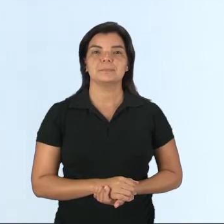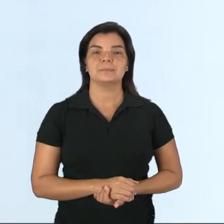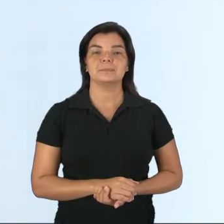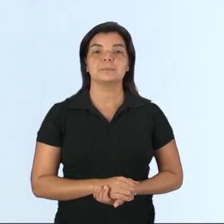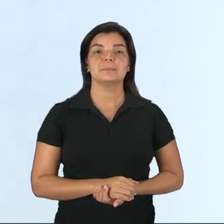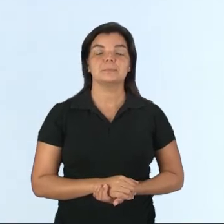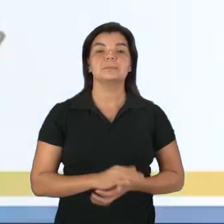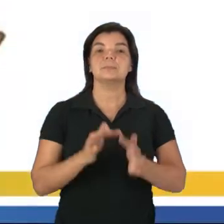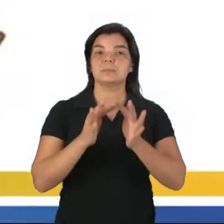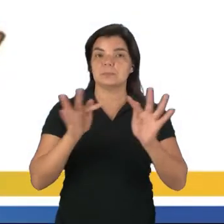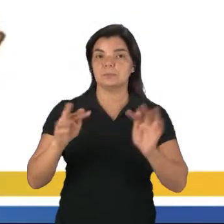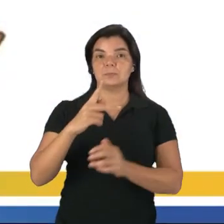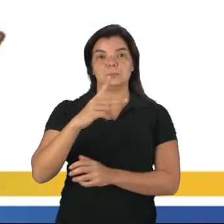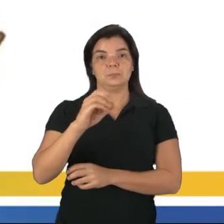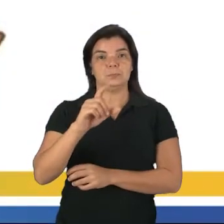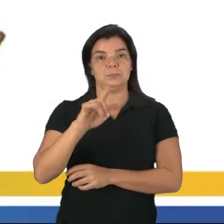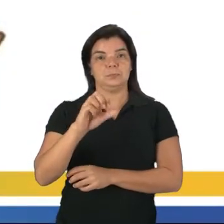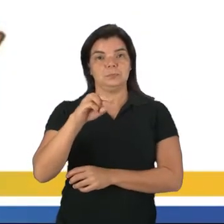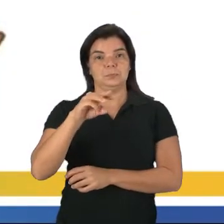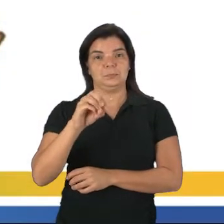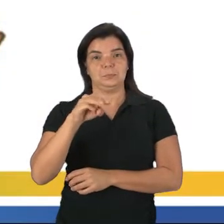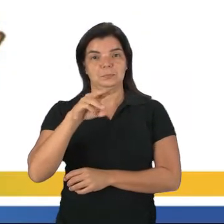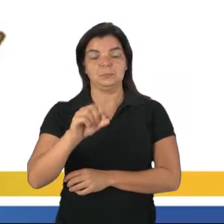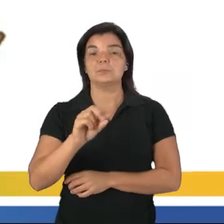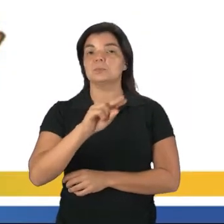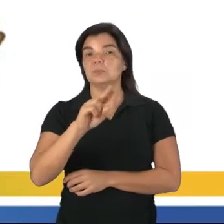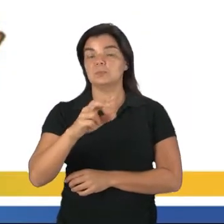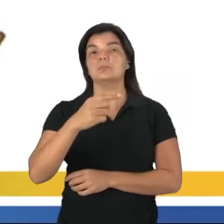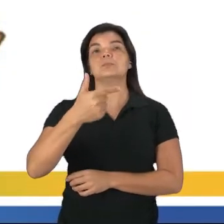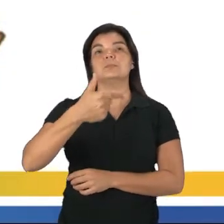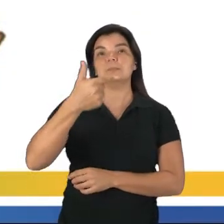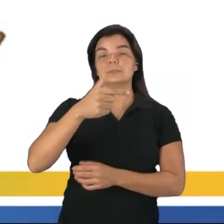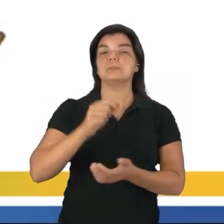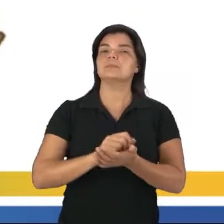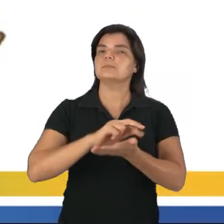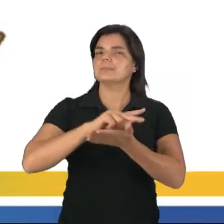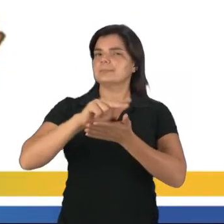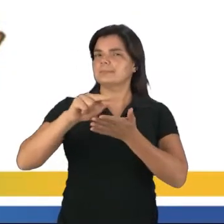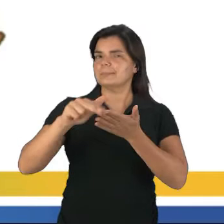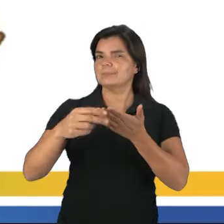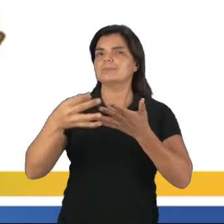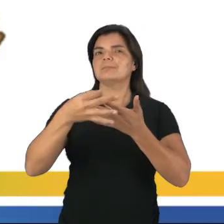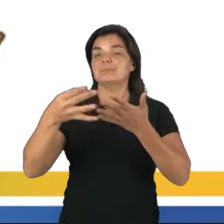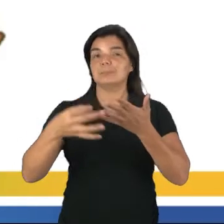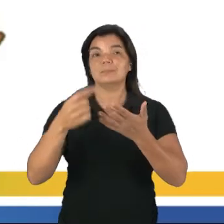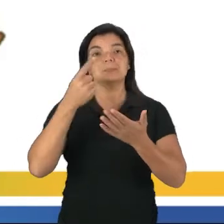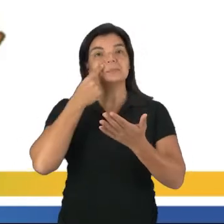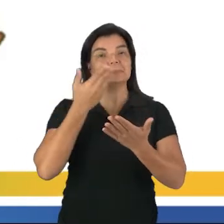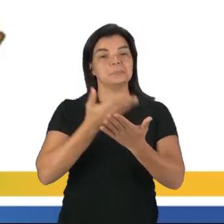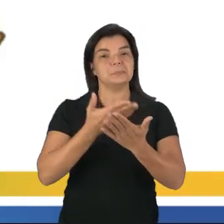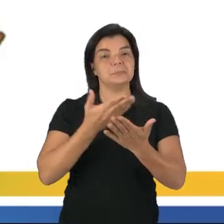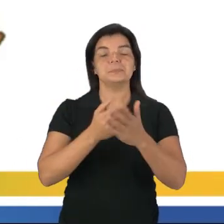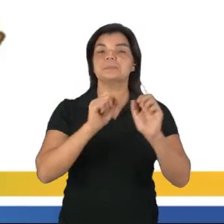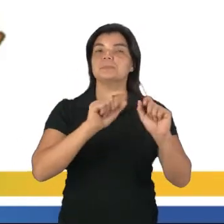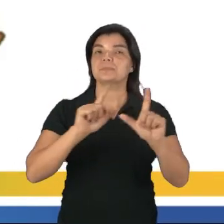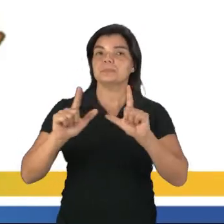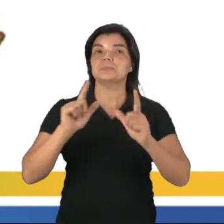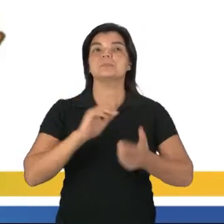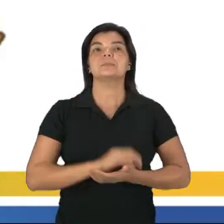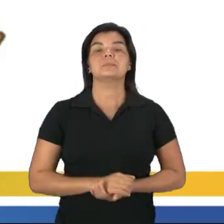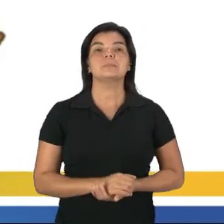A função polinomial do segundo grau ou função quadrática, ela vai ter várias aplicações. É isso que nós vamos ver aqui na tela,